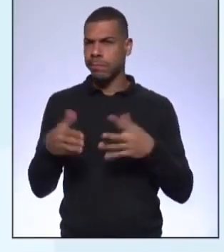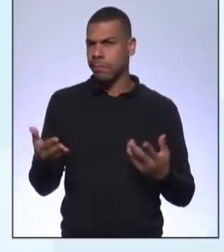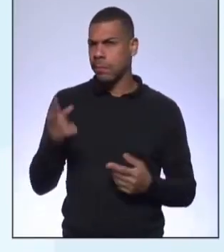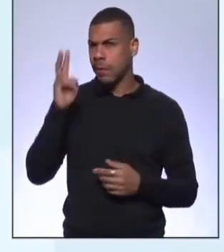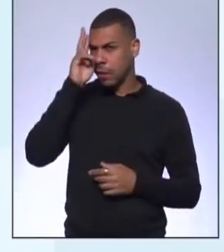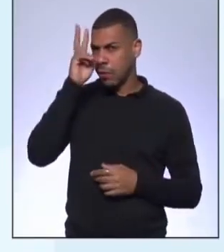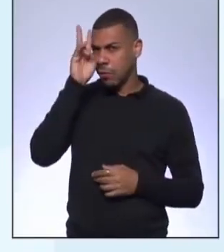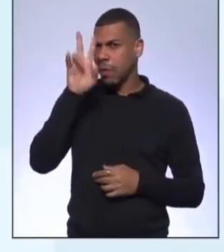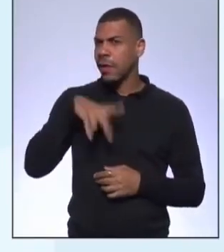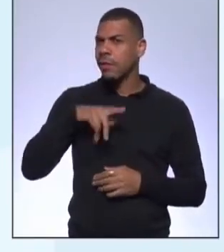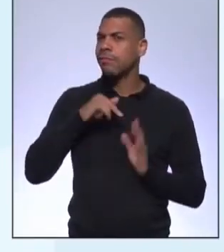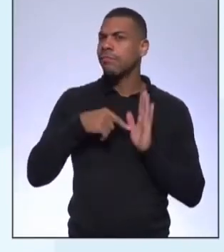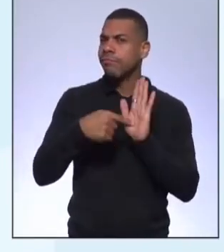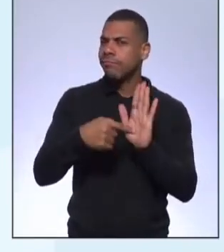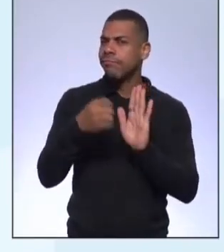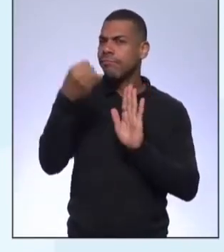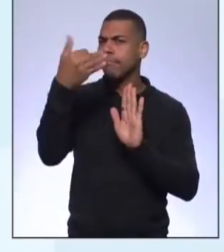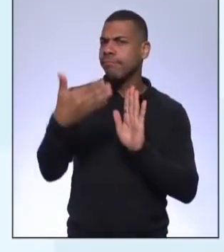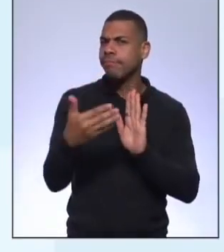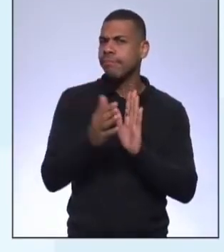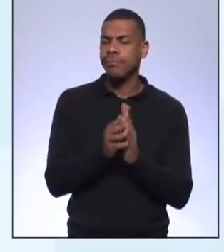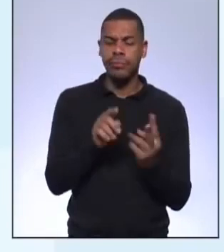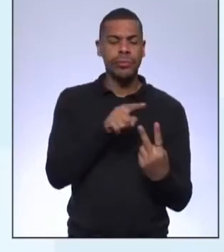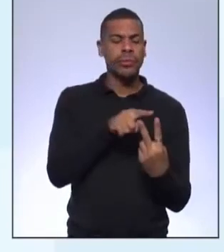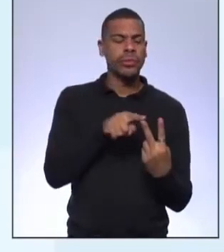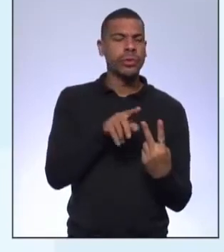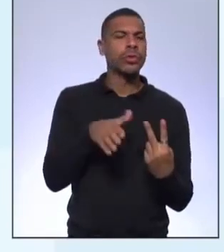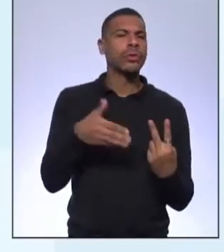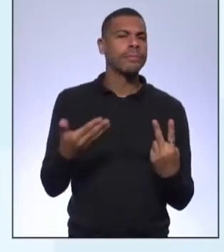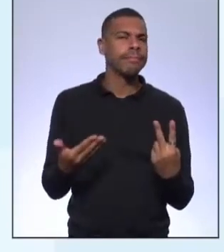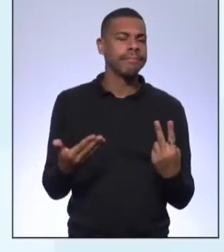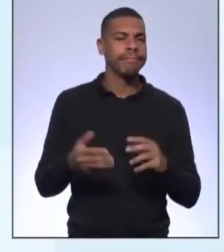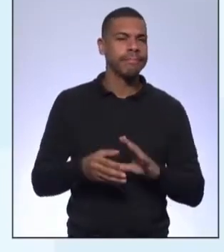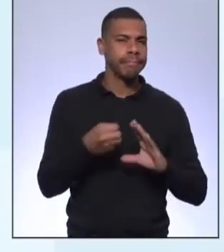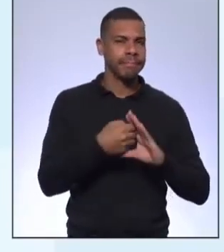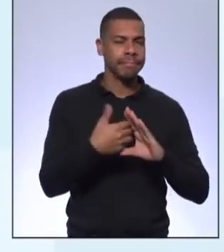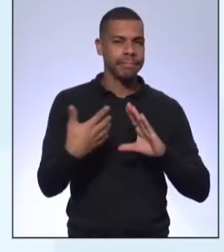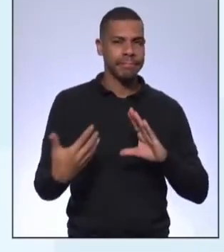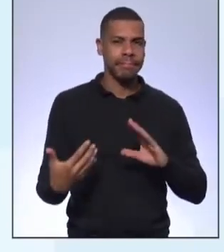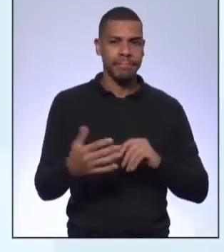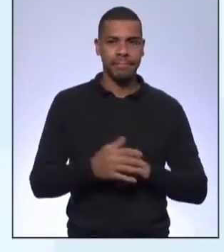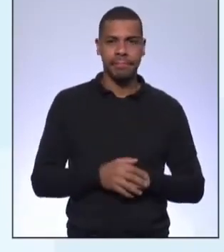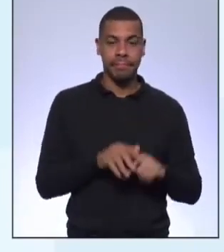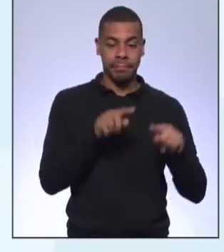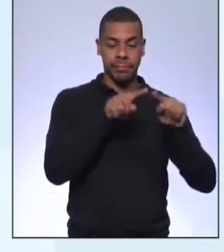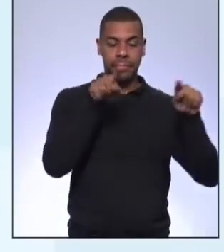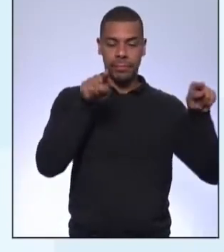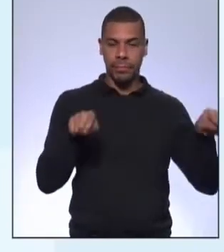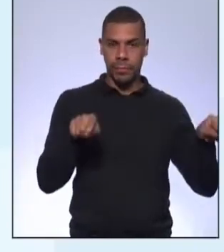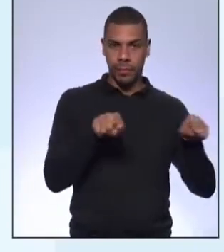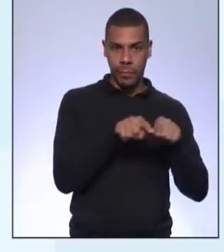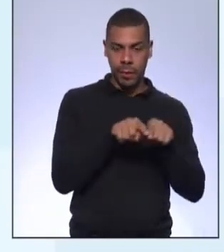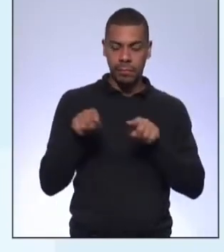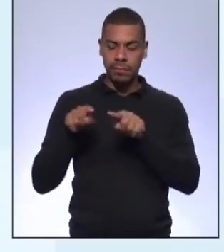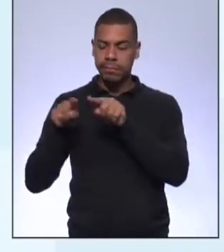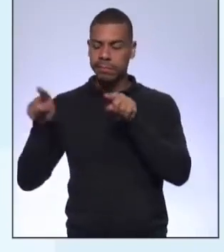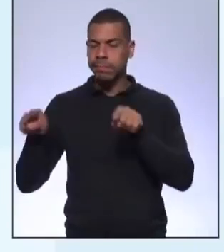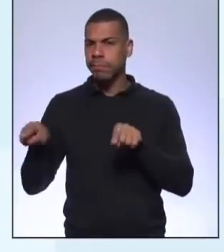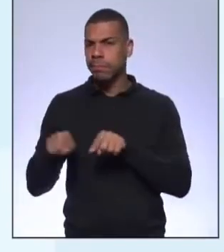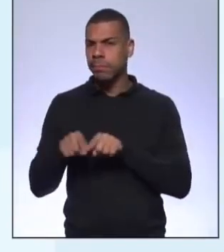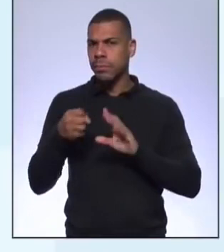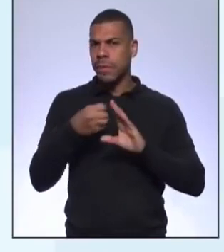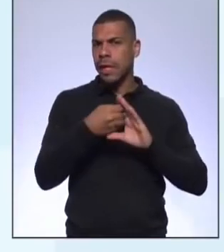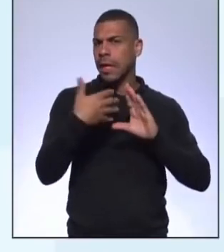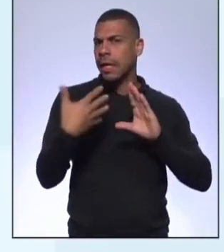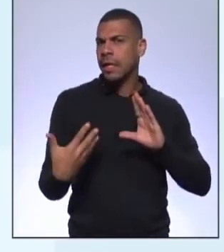já falou alguma coisa sobre isso, Jonas. Então, veja, o retângulo e o quadrado, ele tem